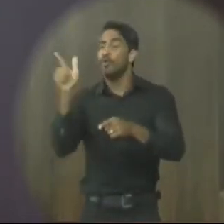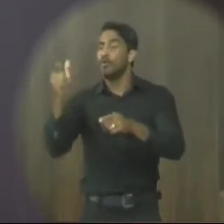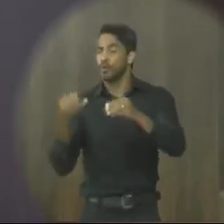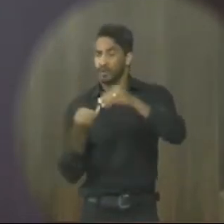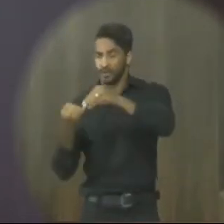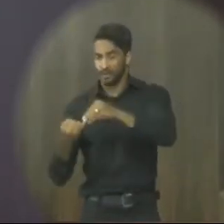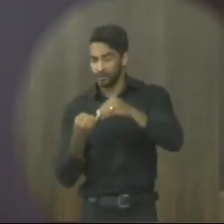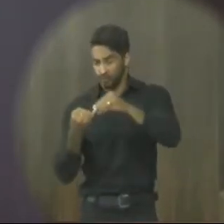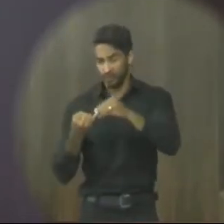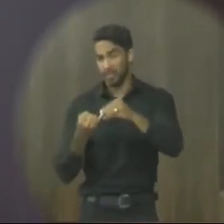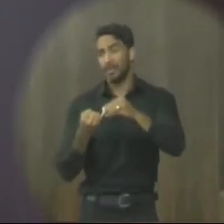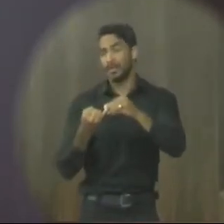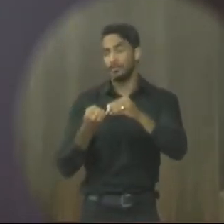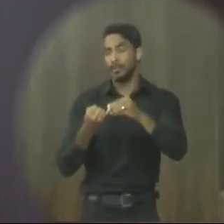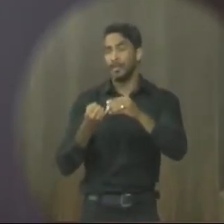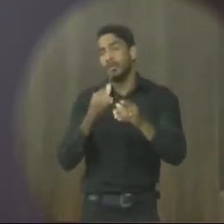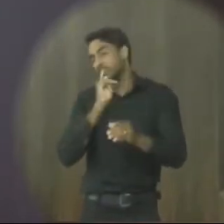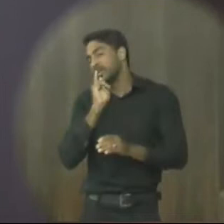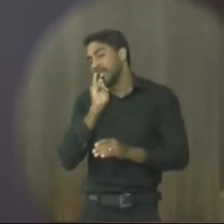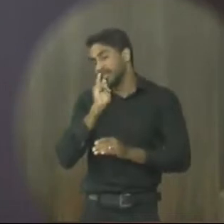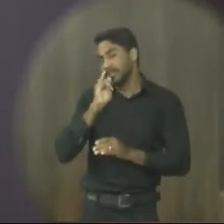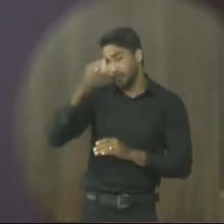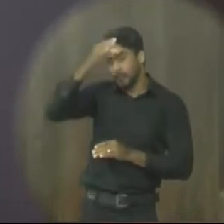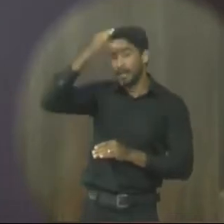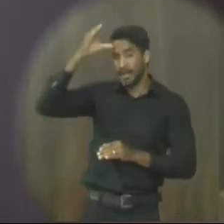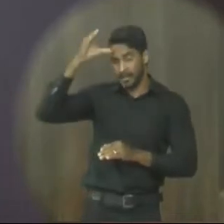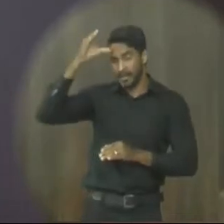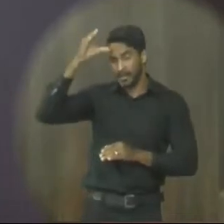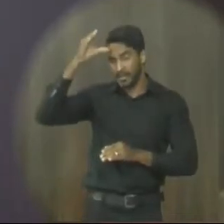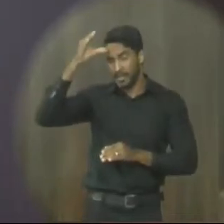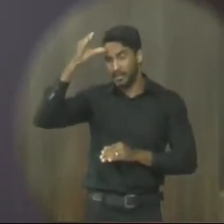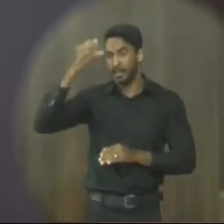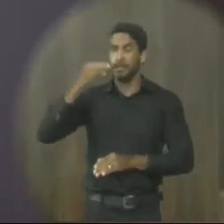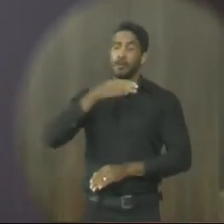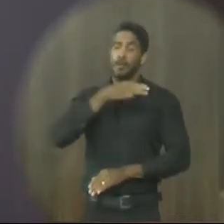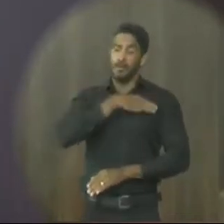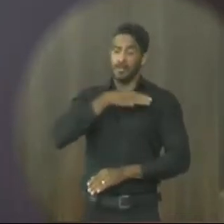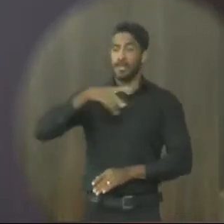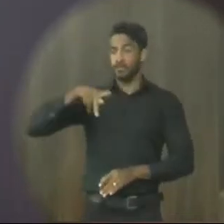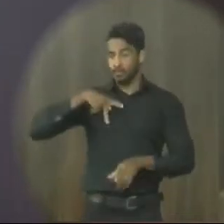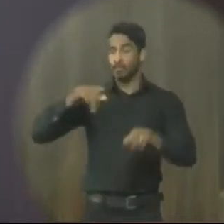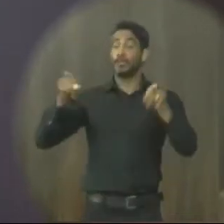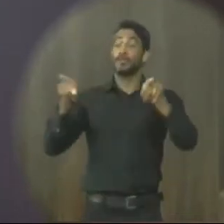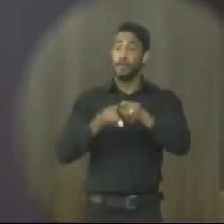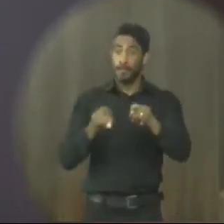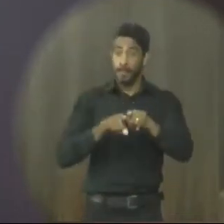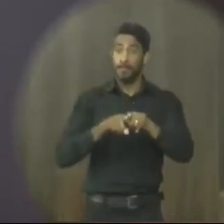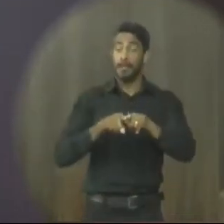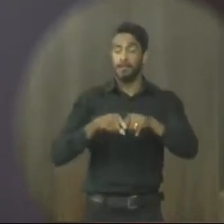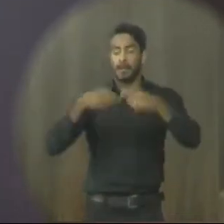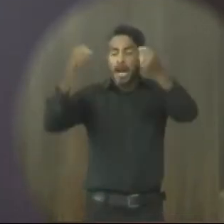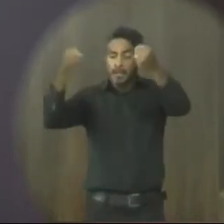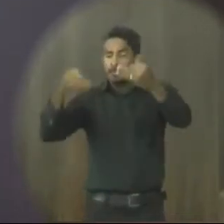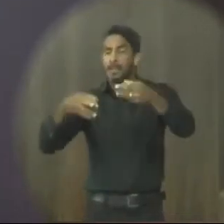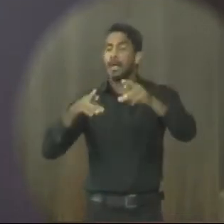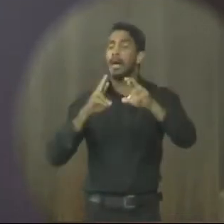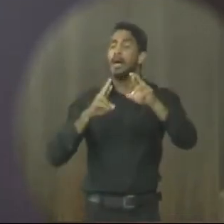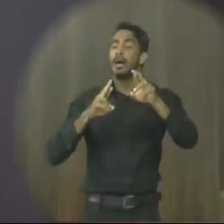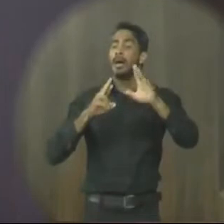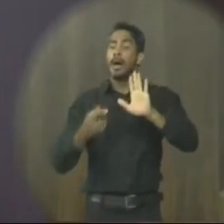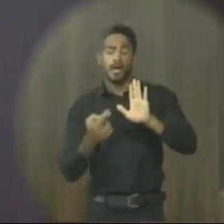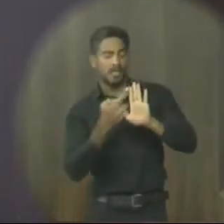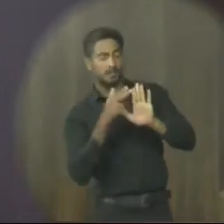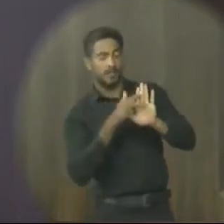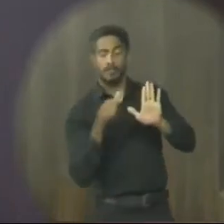entidades, a Câmara, por exemplo, né, o Ministério Público também, para a gente tratar a respeito